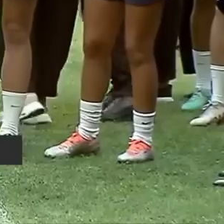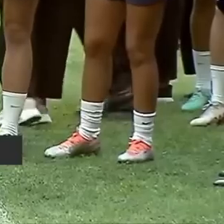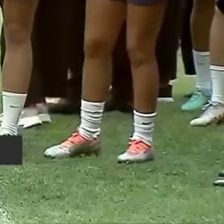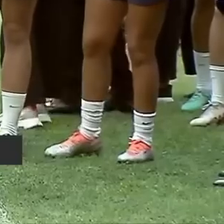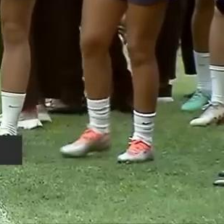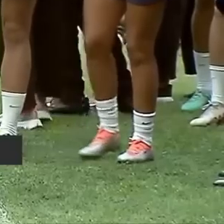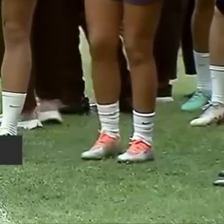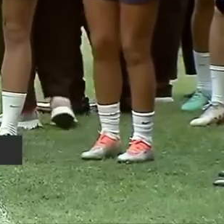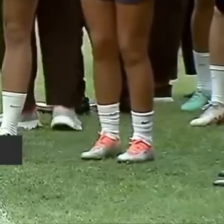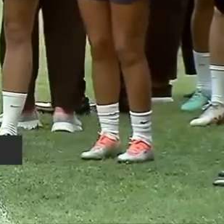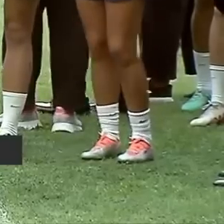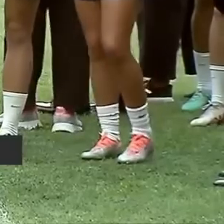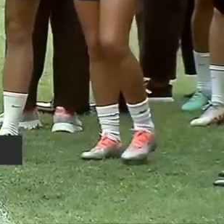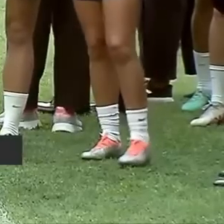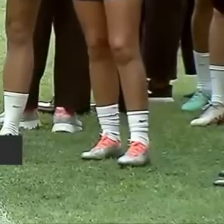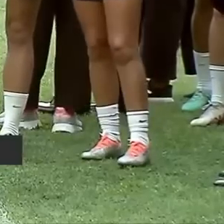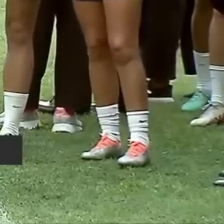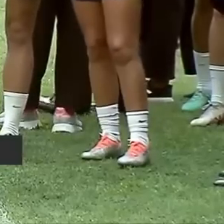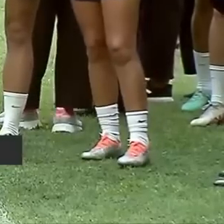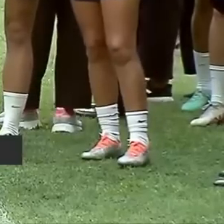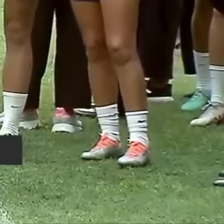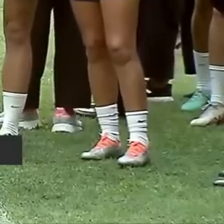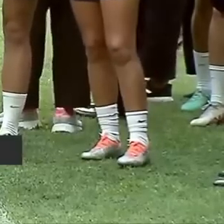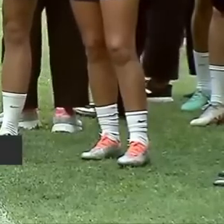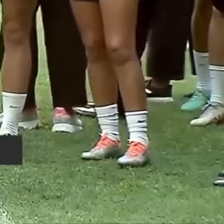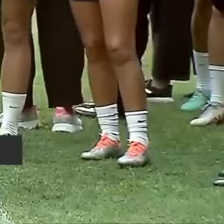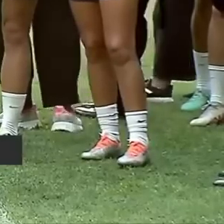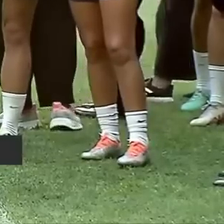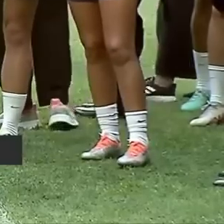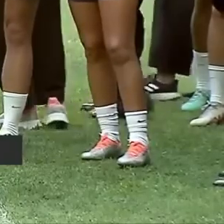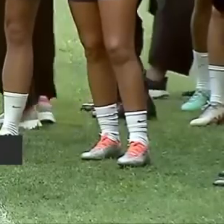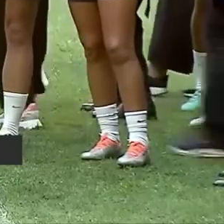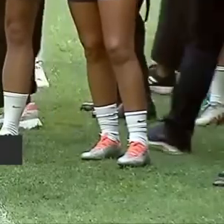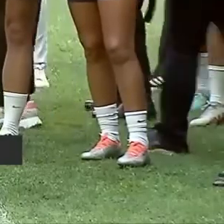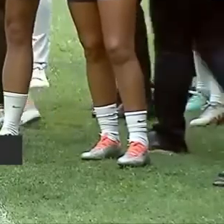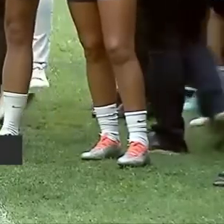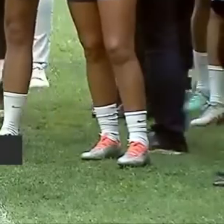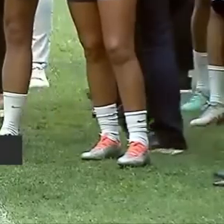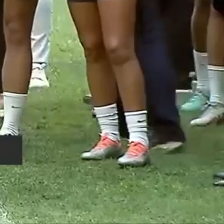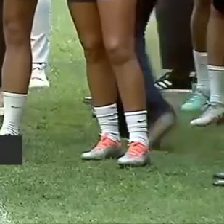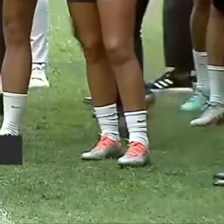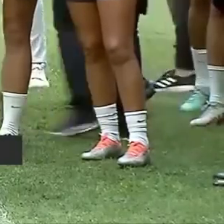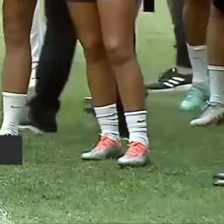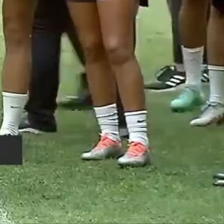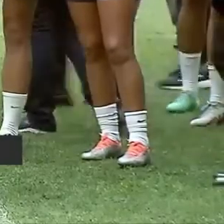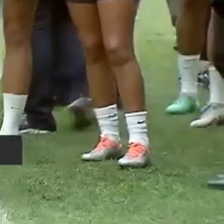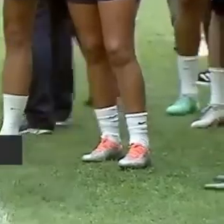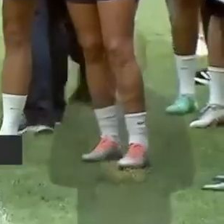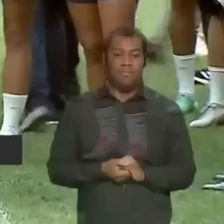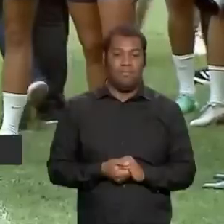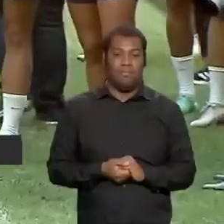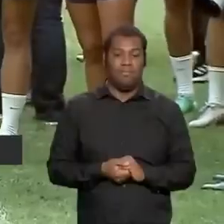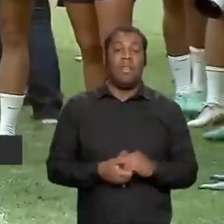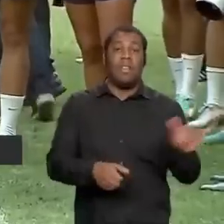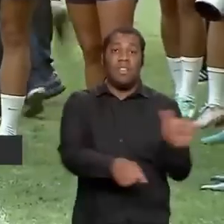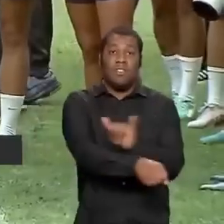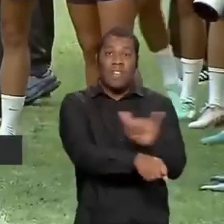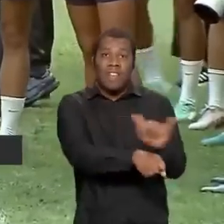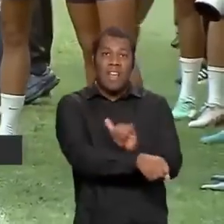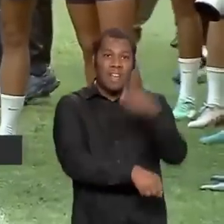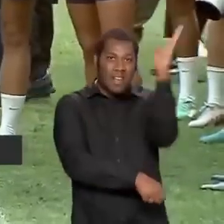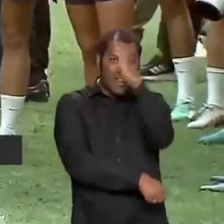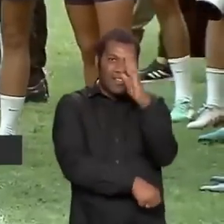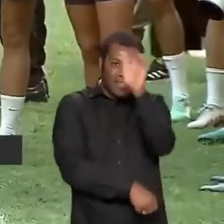relação do futebol feminino. Então, nós temos uma estratégia nacional de desenvolvimento do futebol feminino para, desde a base,